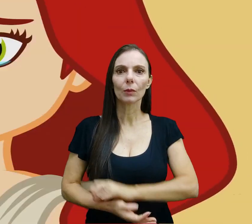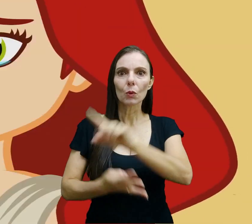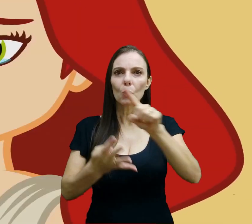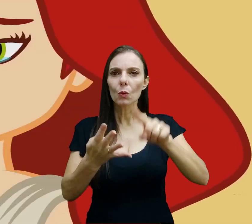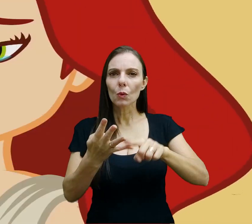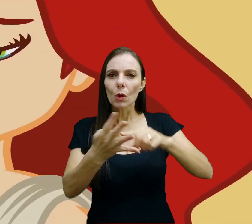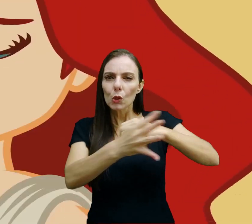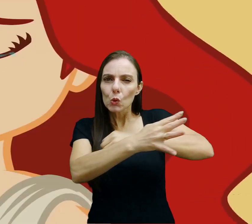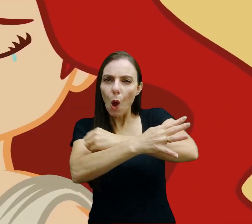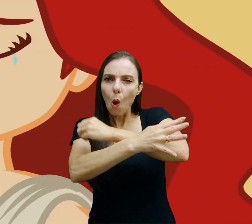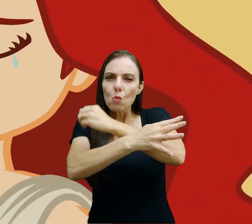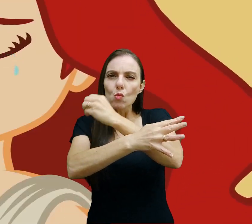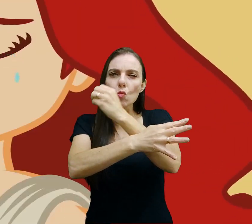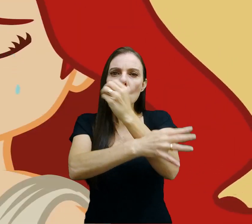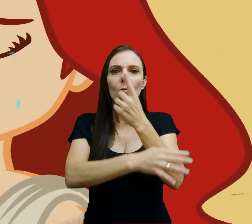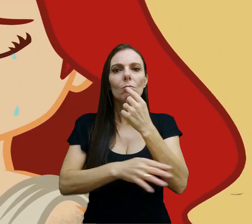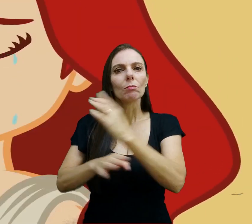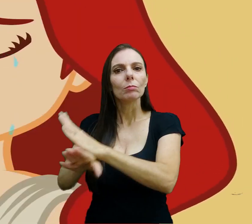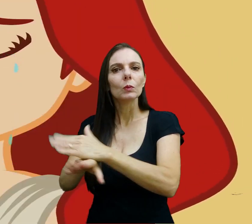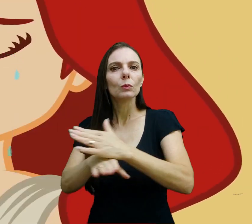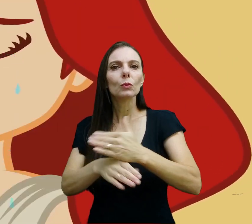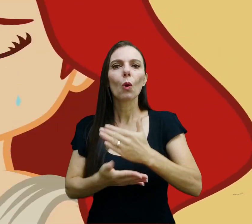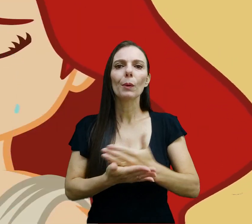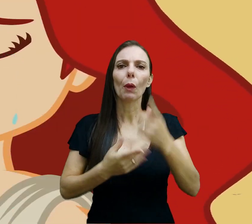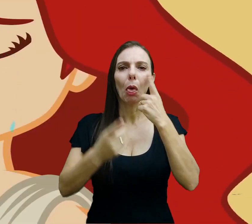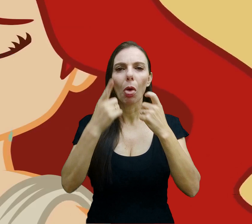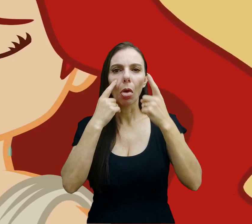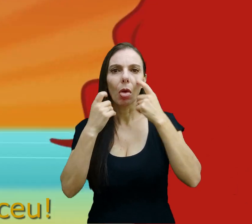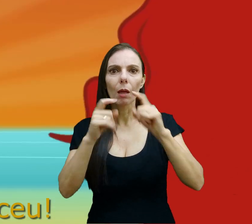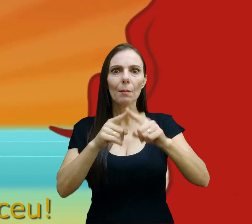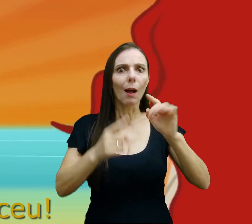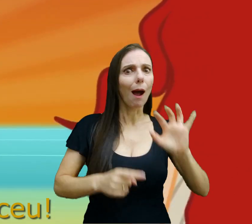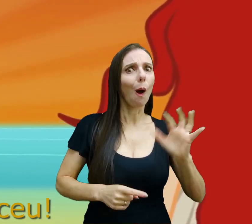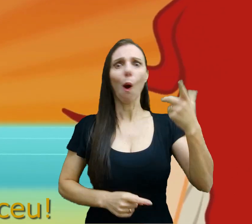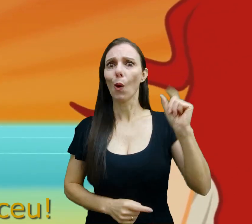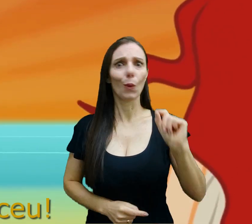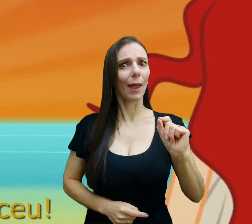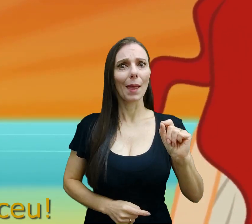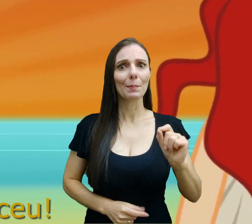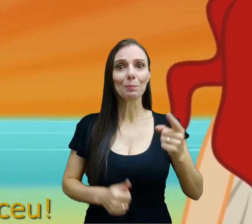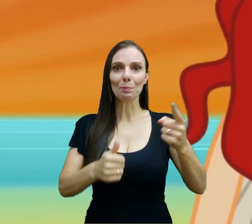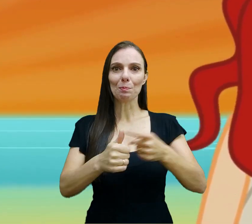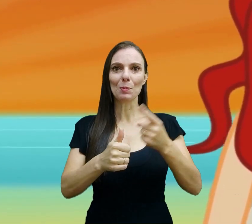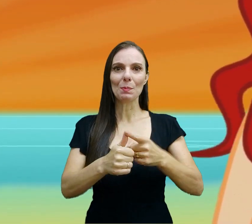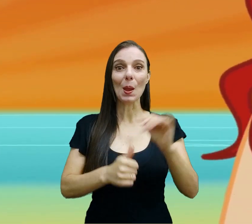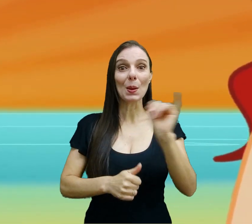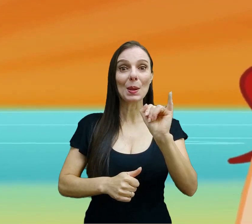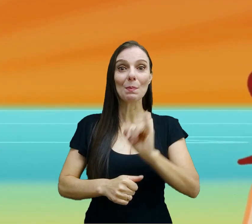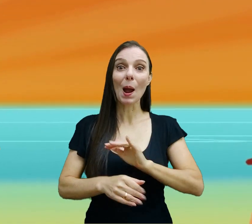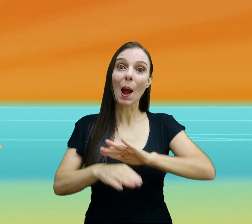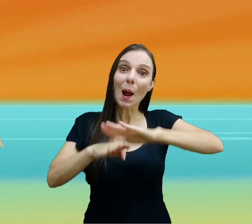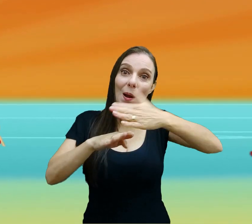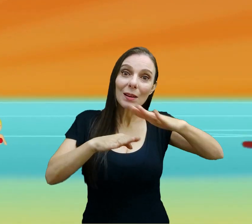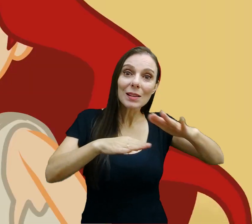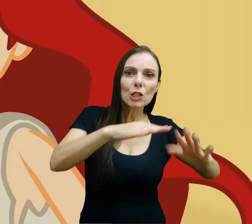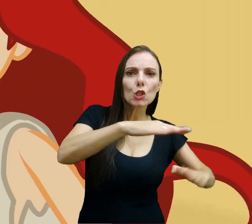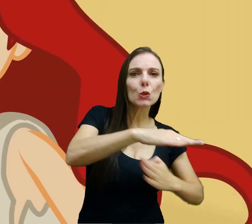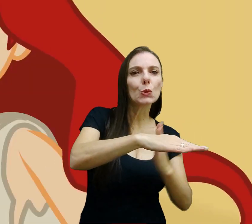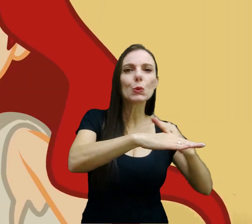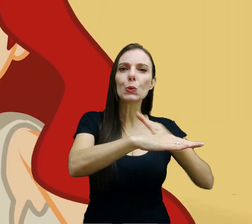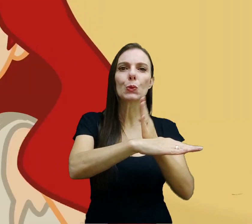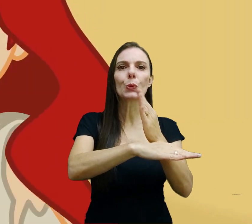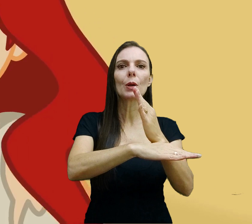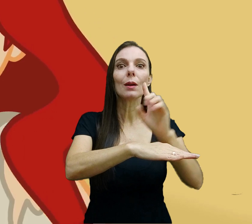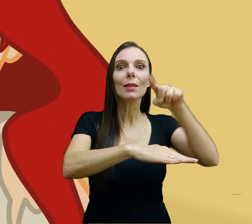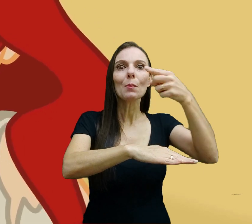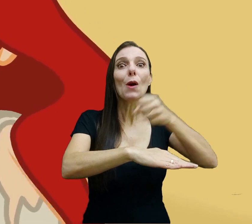dia. Ariel estava chorando com tristes lágrimas, mas de repente algo inesperado aconteceu. Primeiro suas irmãs vieram